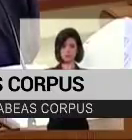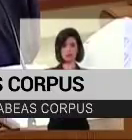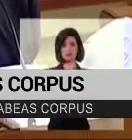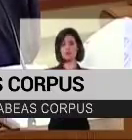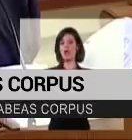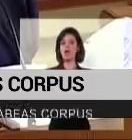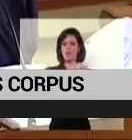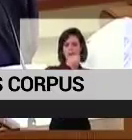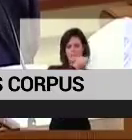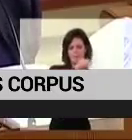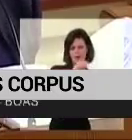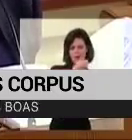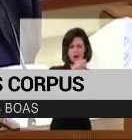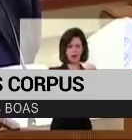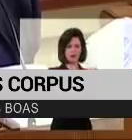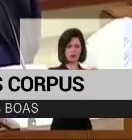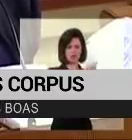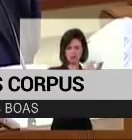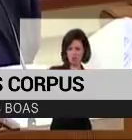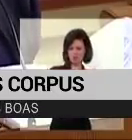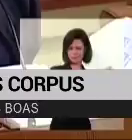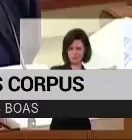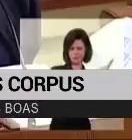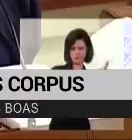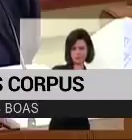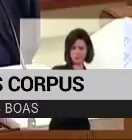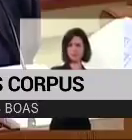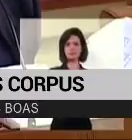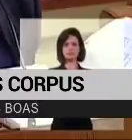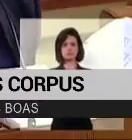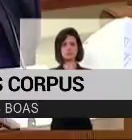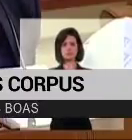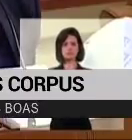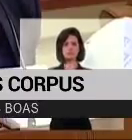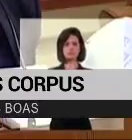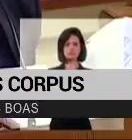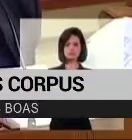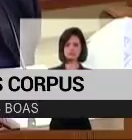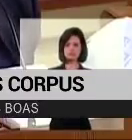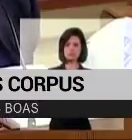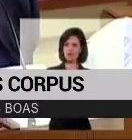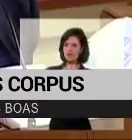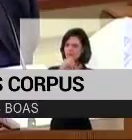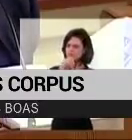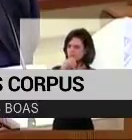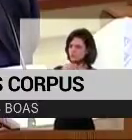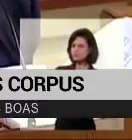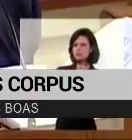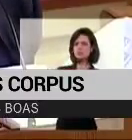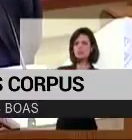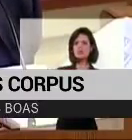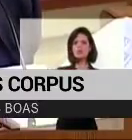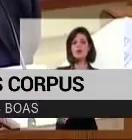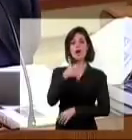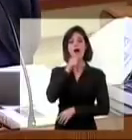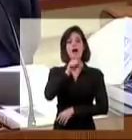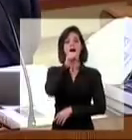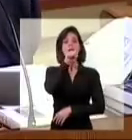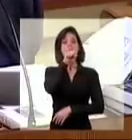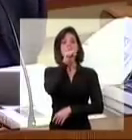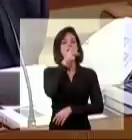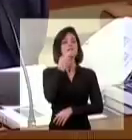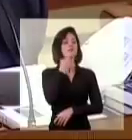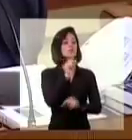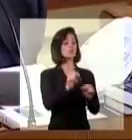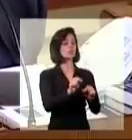imprensa. Esperaram a chegada da imprensa. E quando a imprensa chegou, elas disseram: